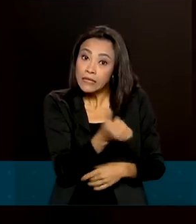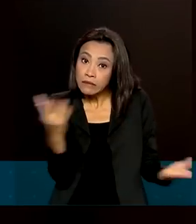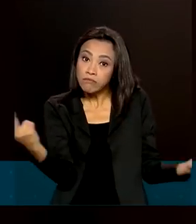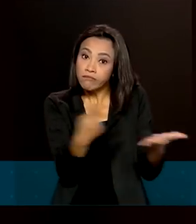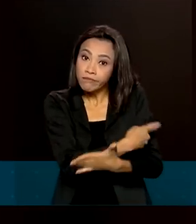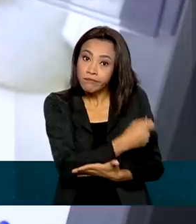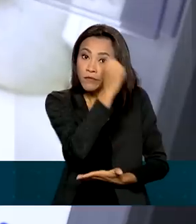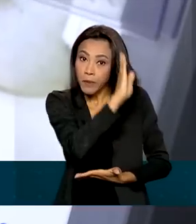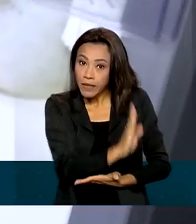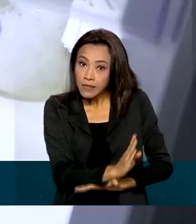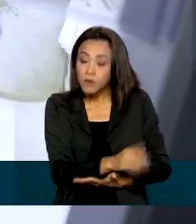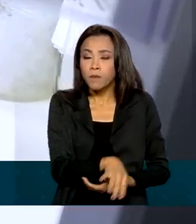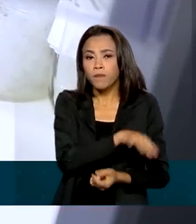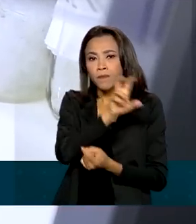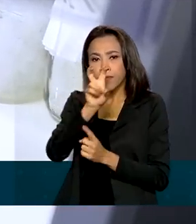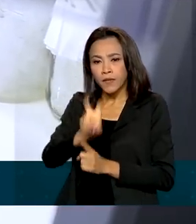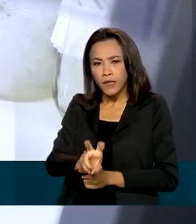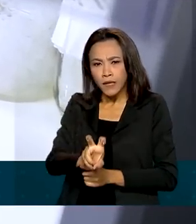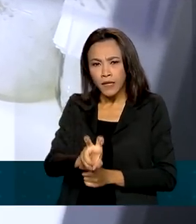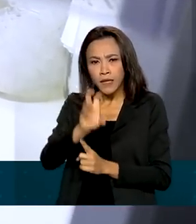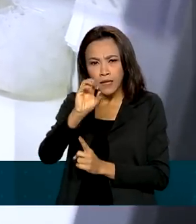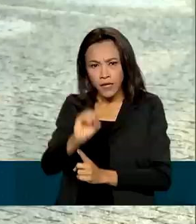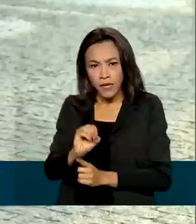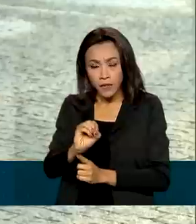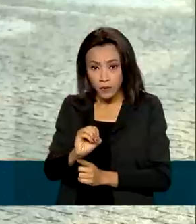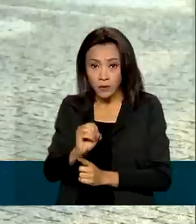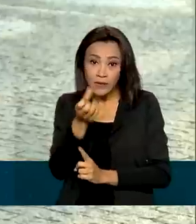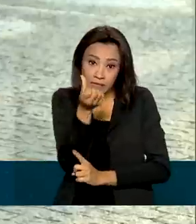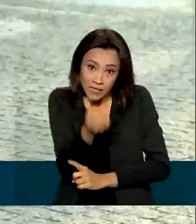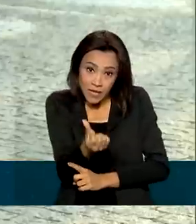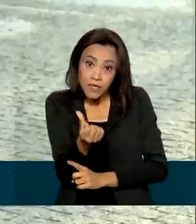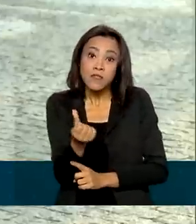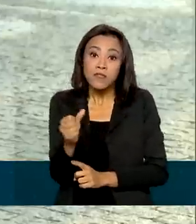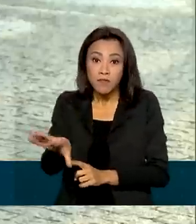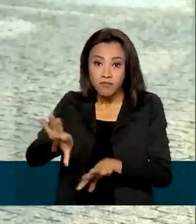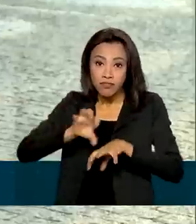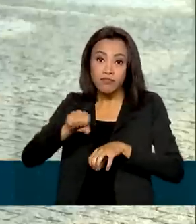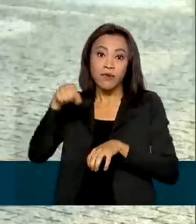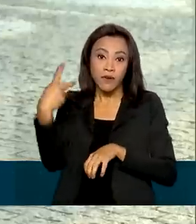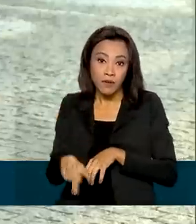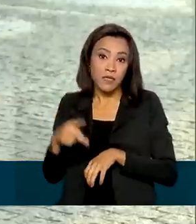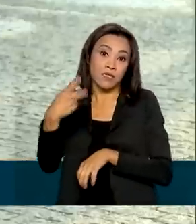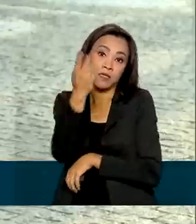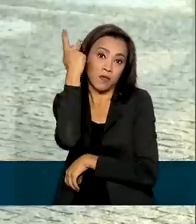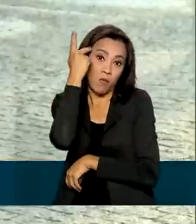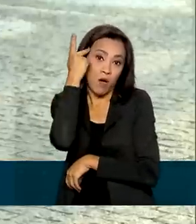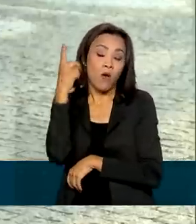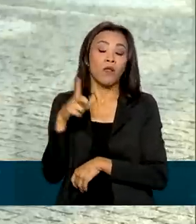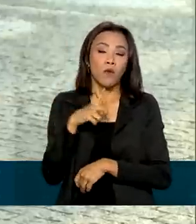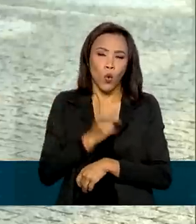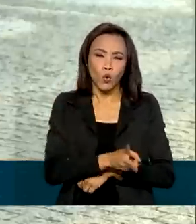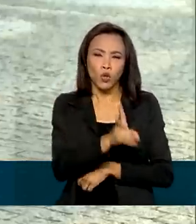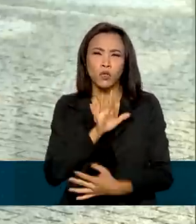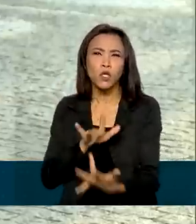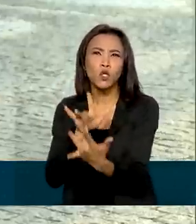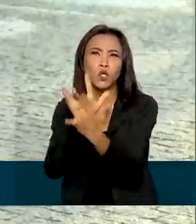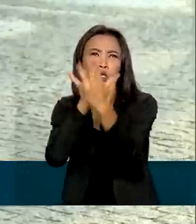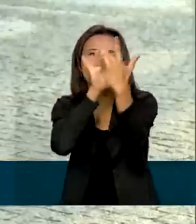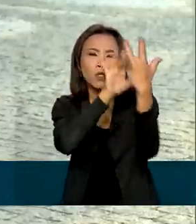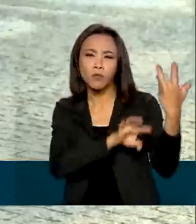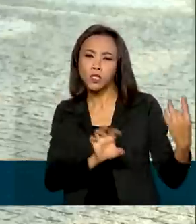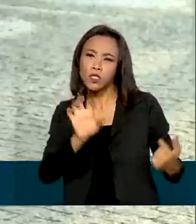Macacos sendo 506 aqui em São Paulo o Ministério da Saúde segue articulação Direta com os estados para